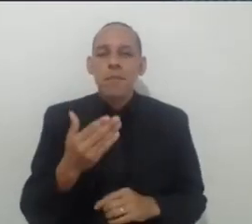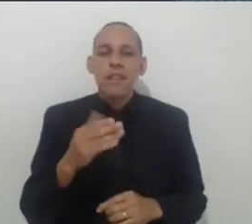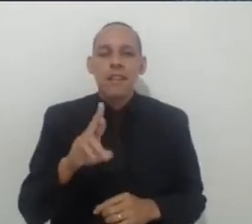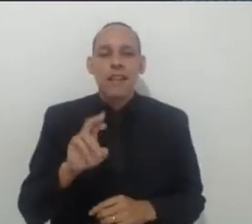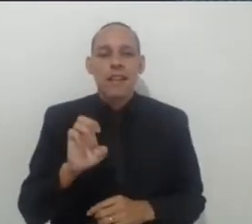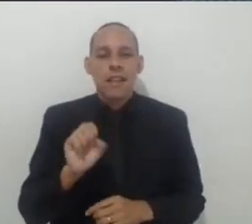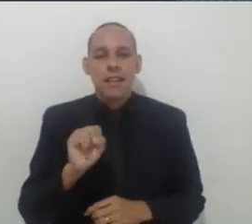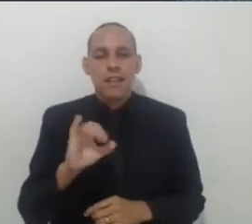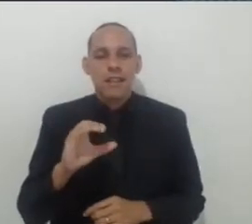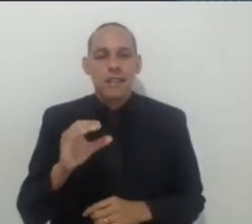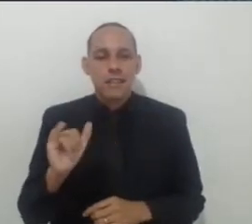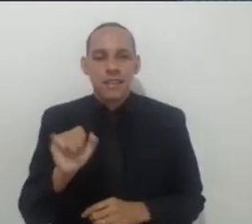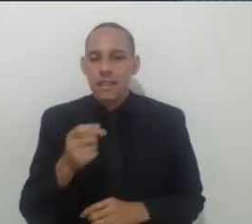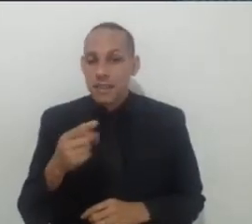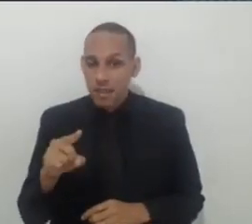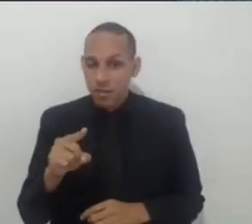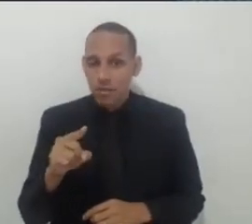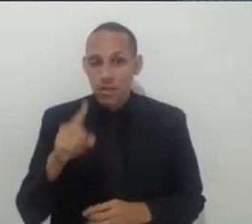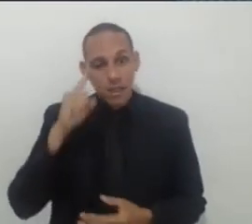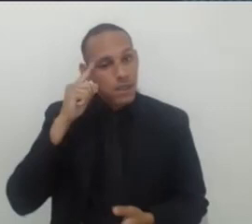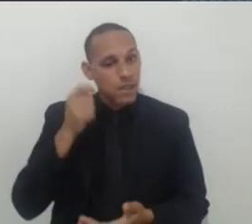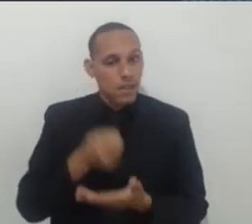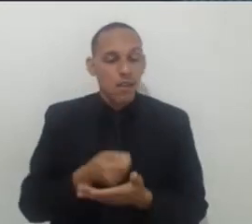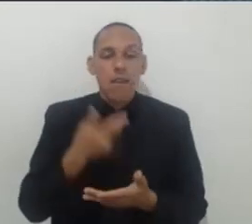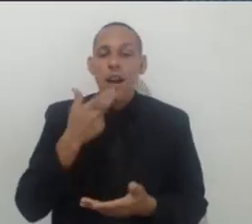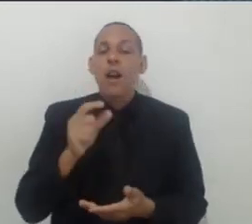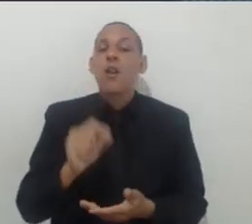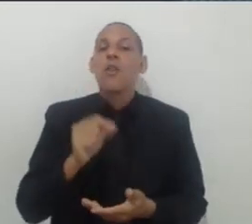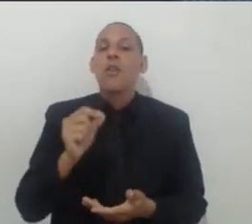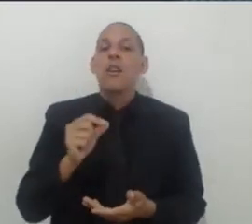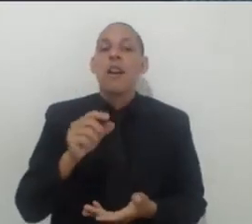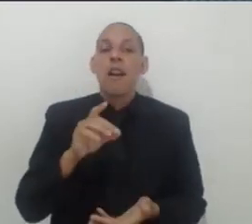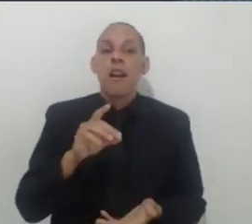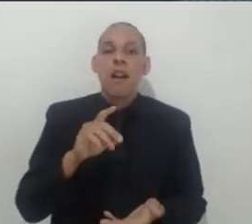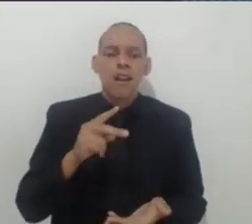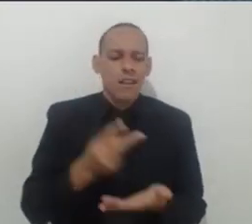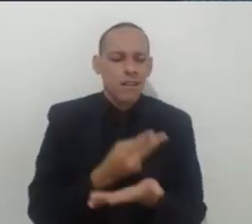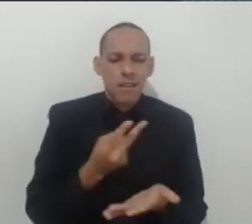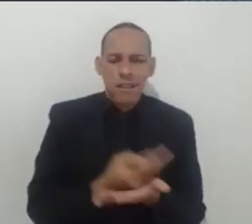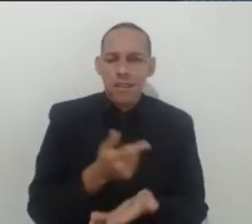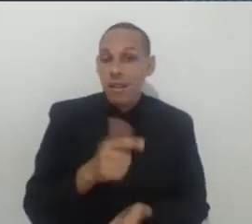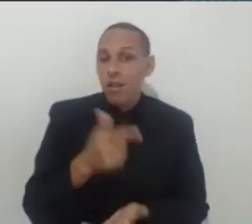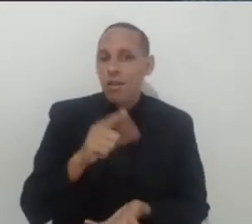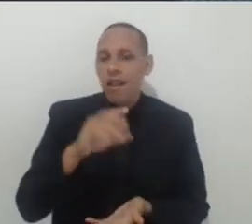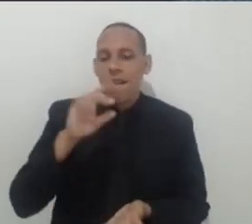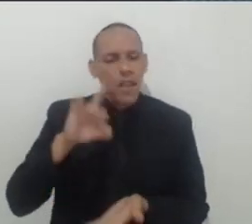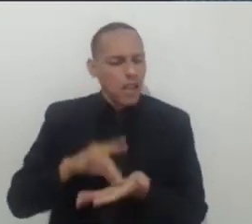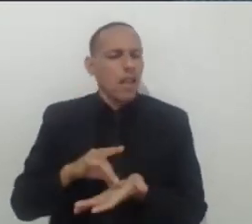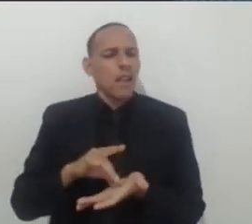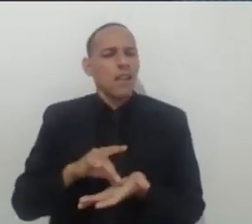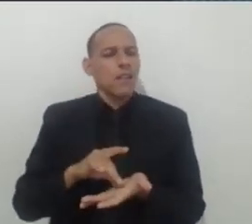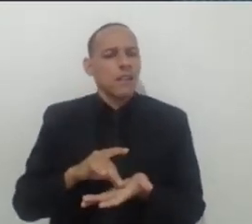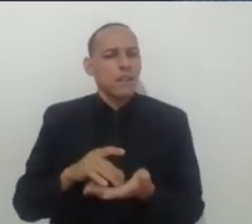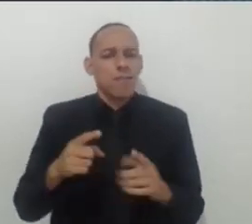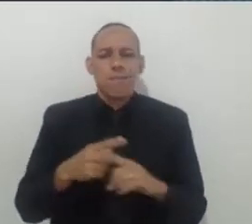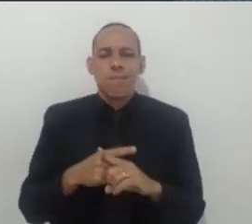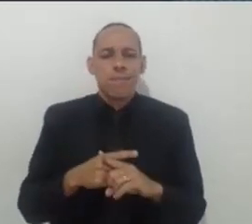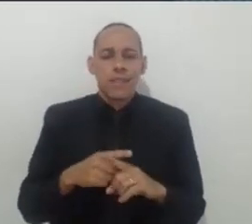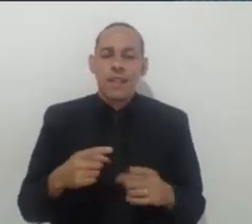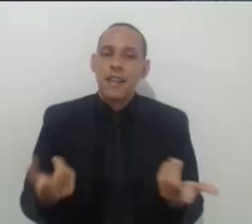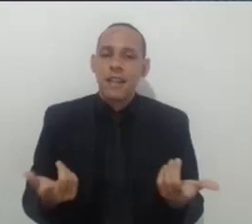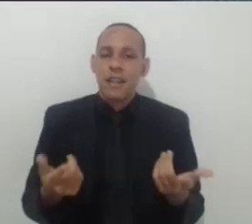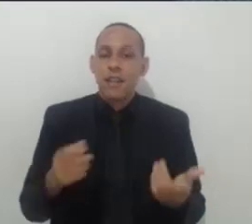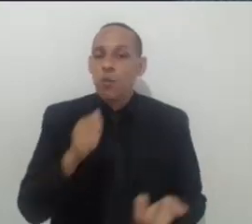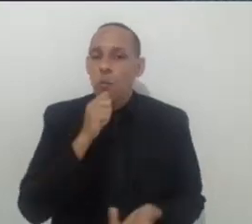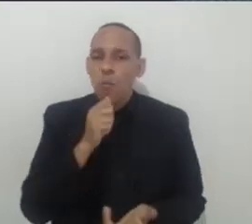Decisão que pronunciou fato inexistente como verdadeiro, ausência de controvérsia ou pronunciamento judicial,